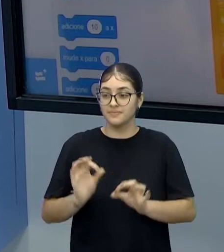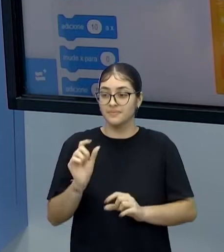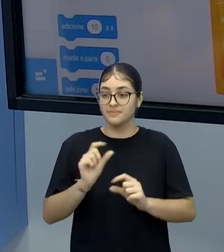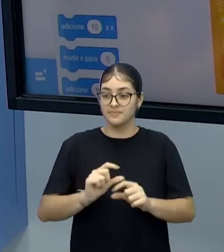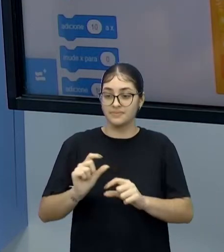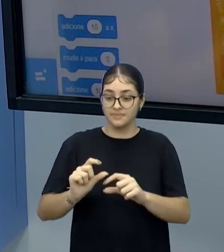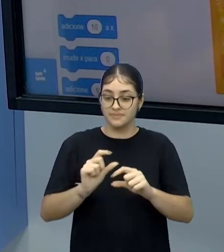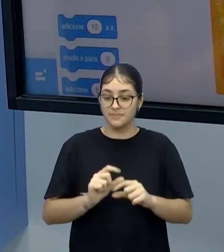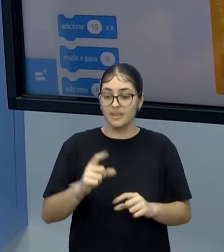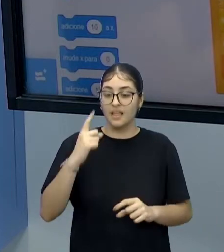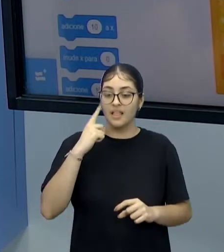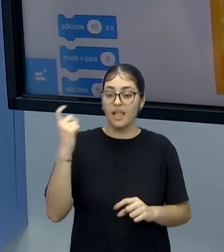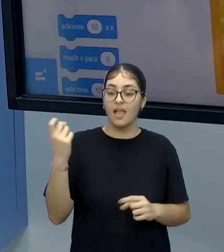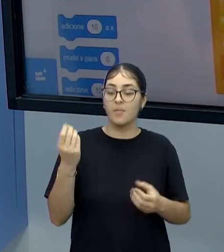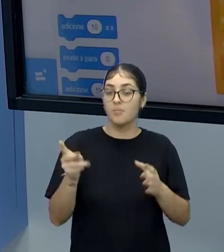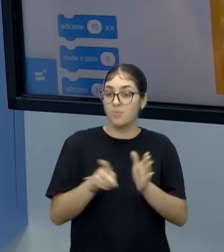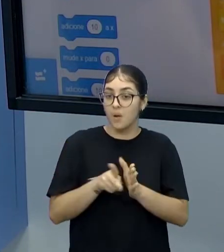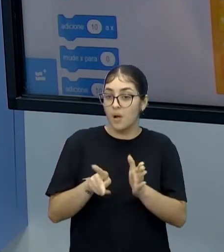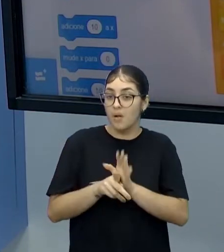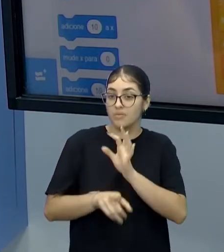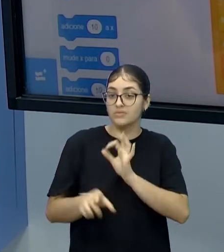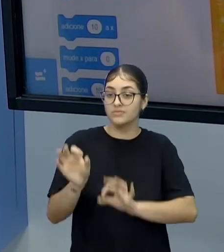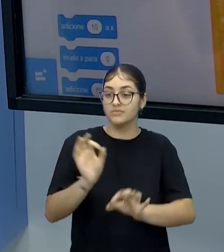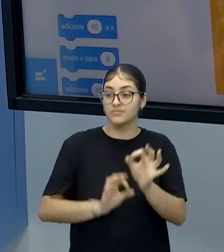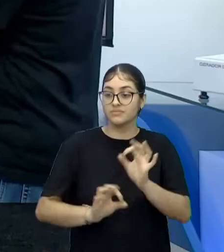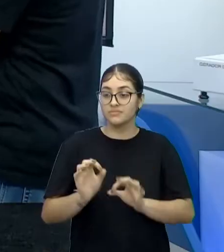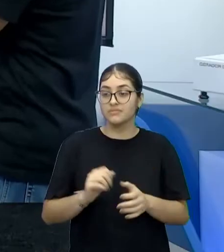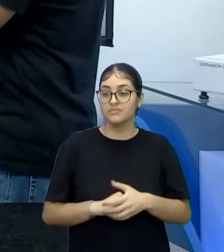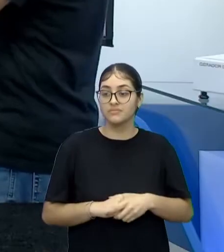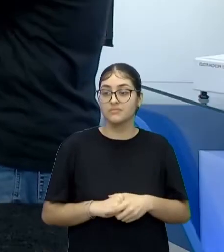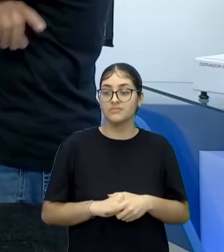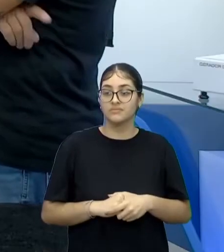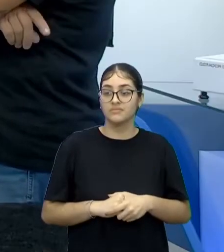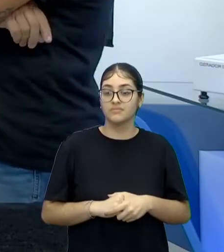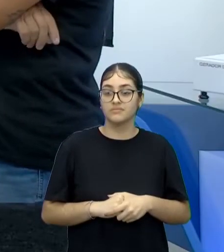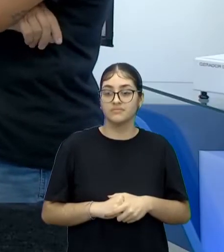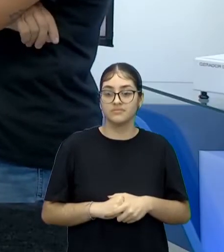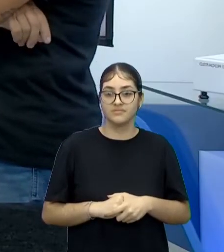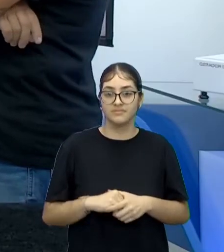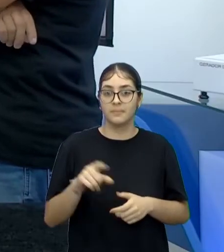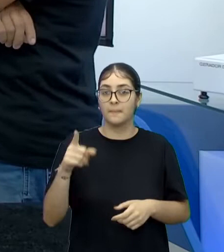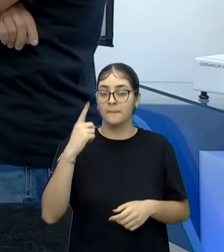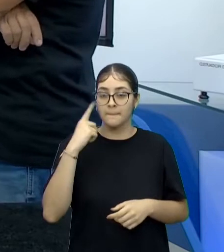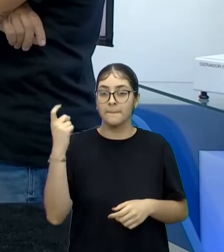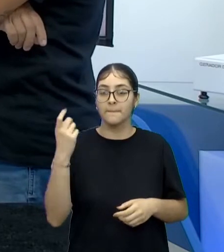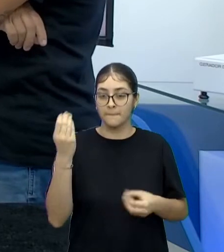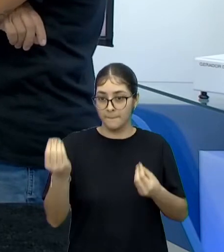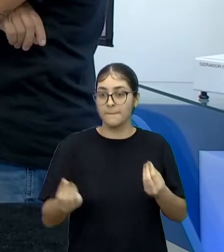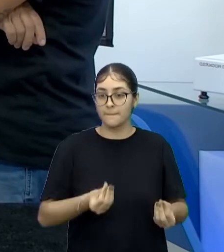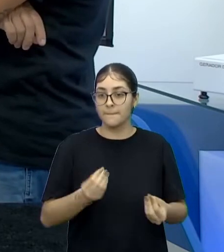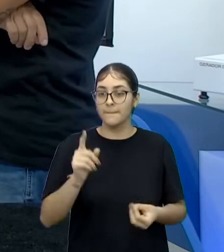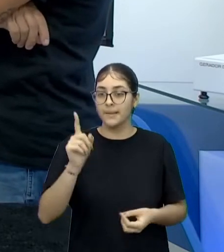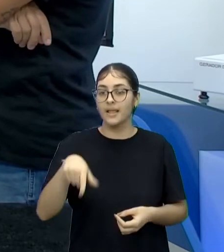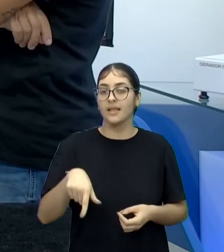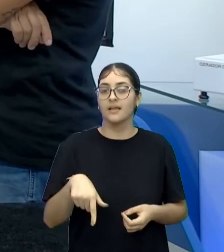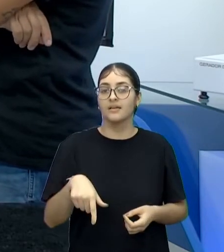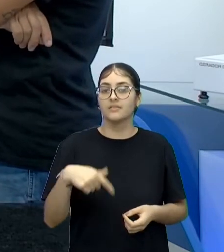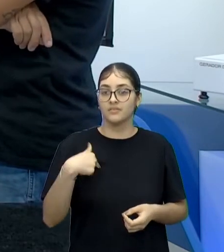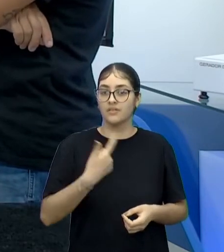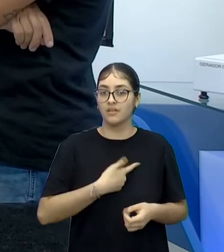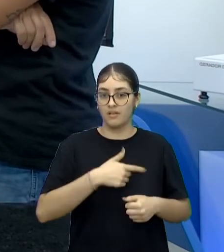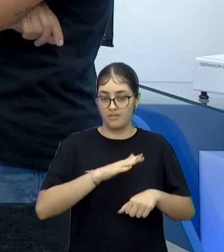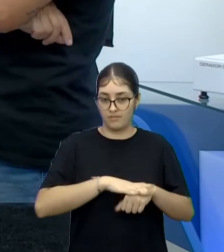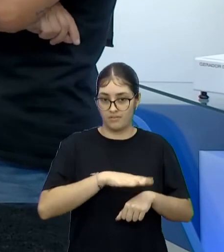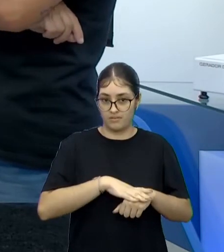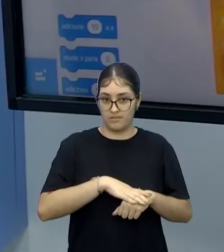daqueles brinquedos infantis mesmo, de você encaixar. Tipo um Lego, né? Tipo um Lego. A ideia é essa. Então aqui no Scratch a gente faz quase que isso, a gente